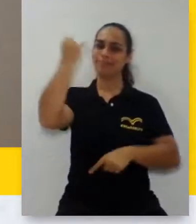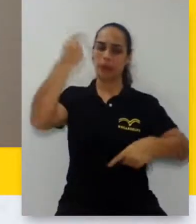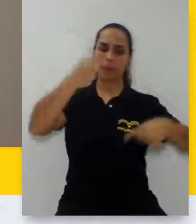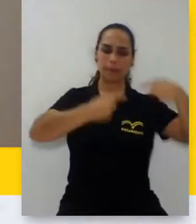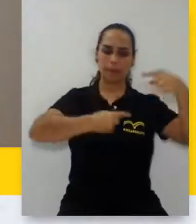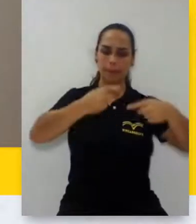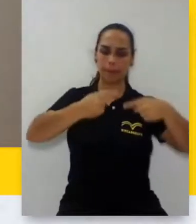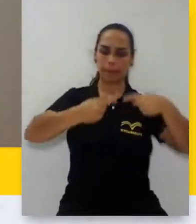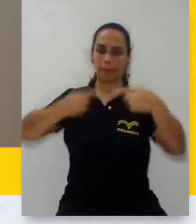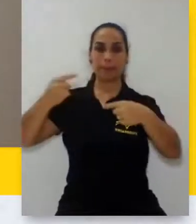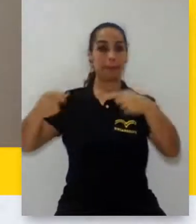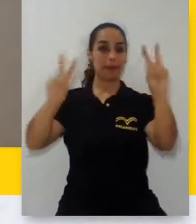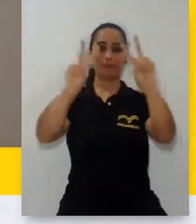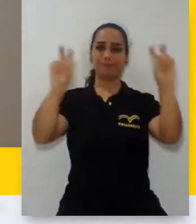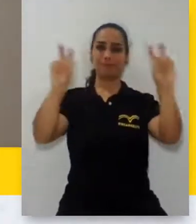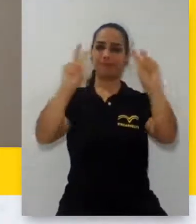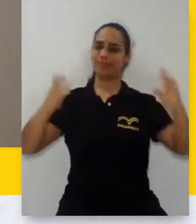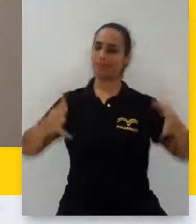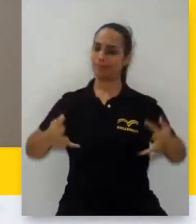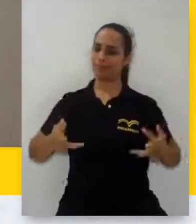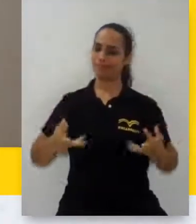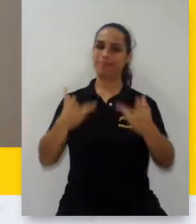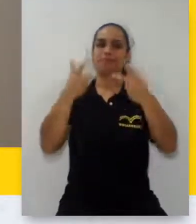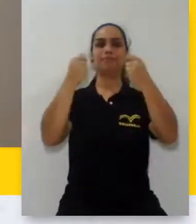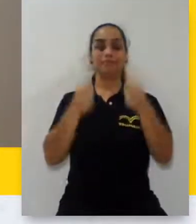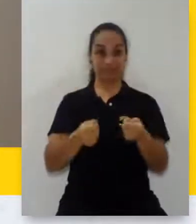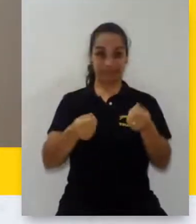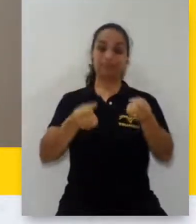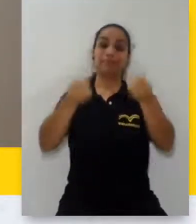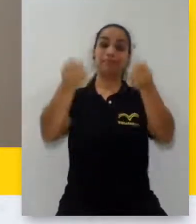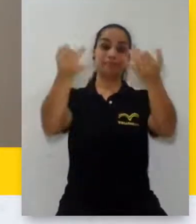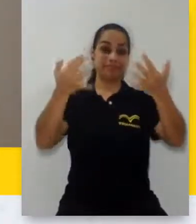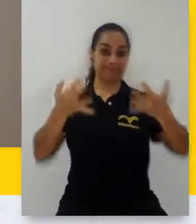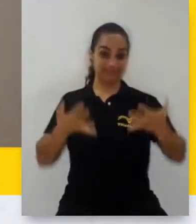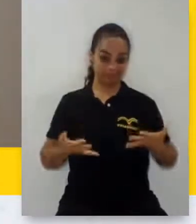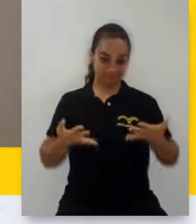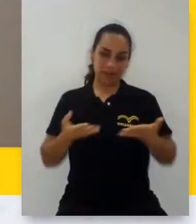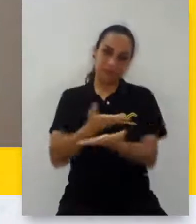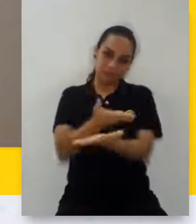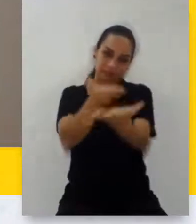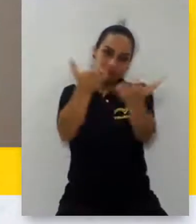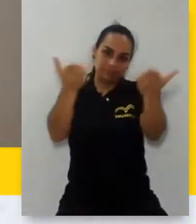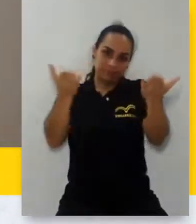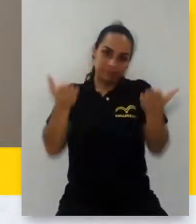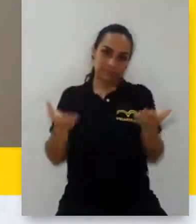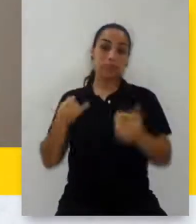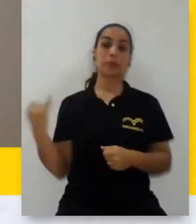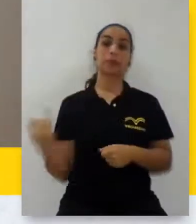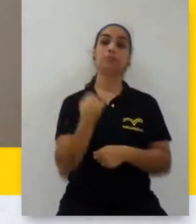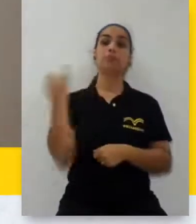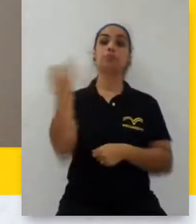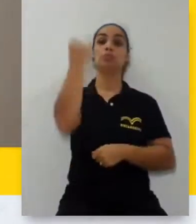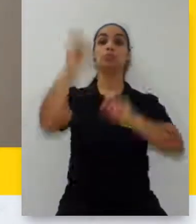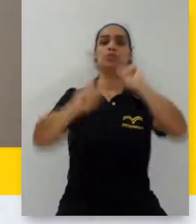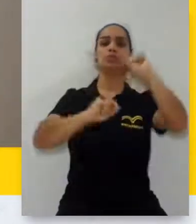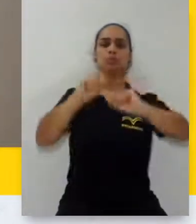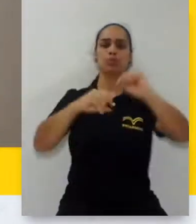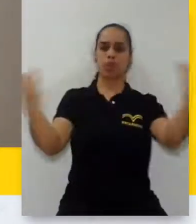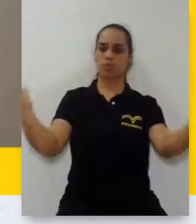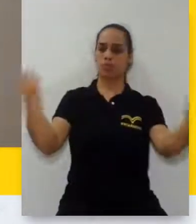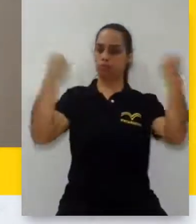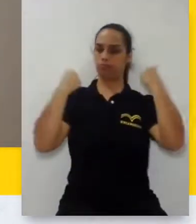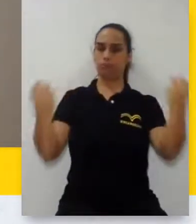maravilhosa que nós vamos tratar, que é a importância do exercício físico na prevenção de